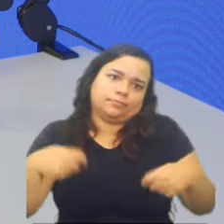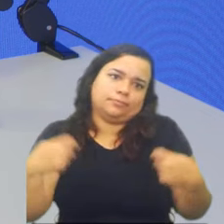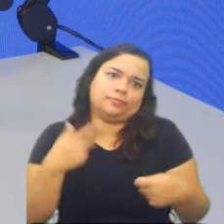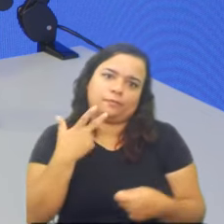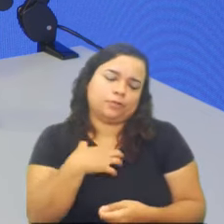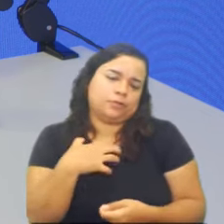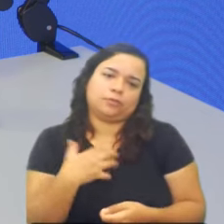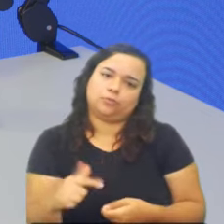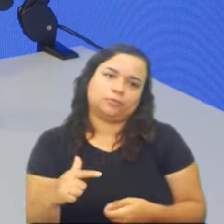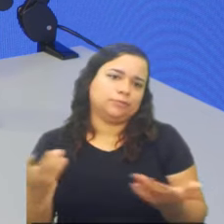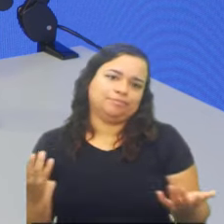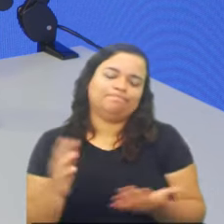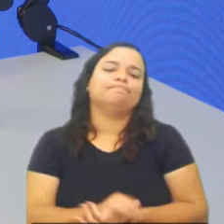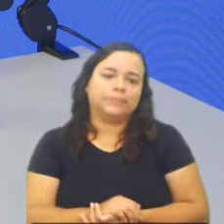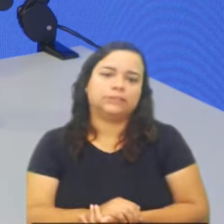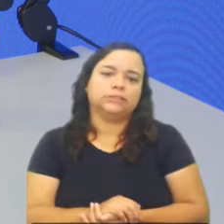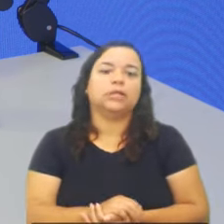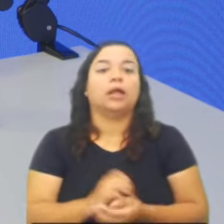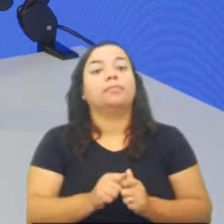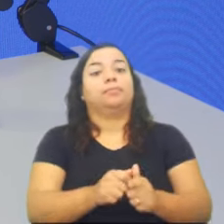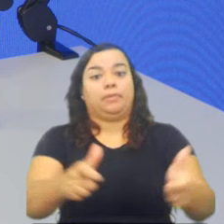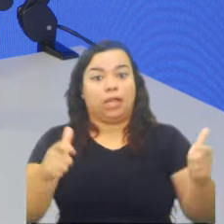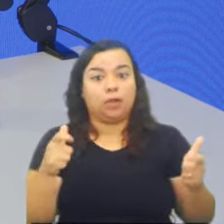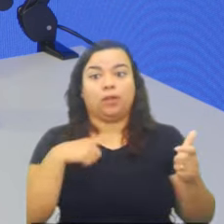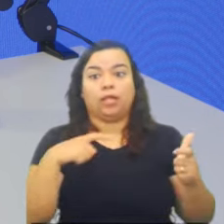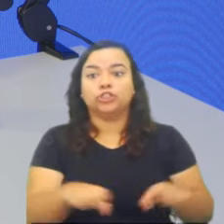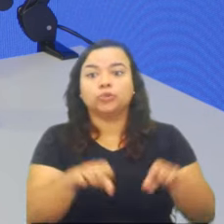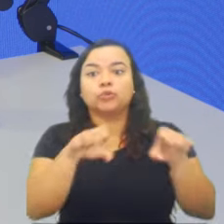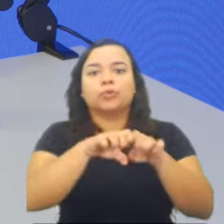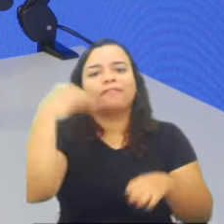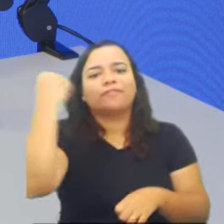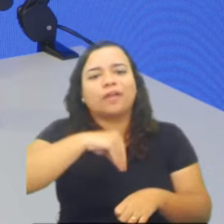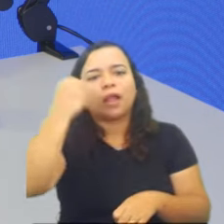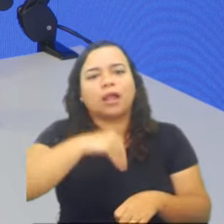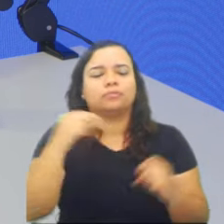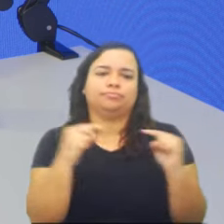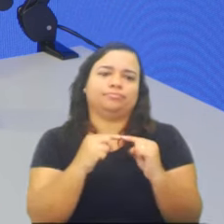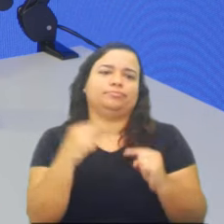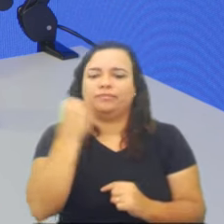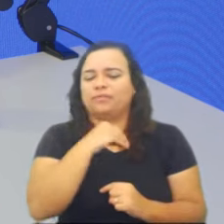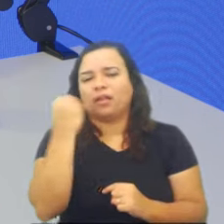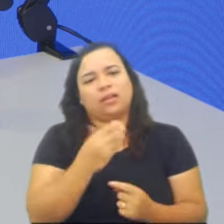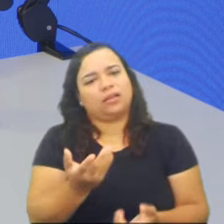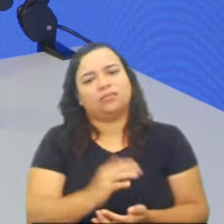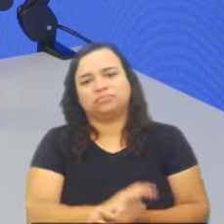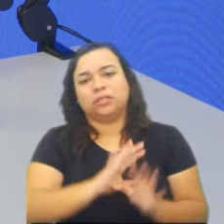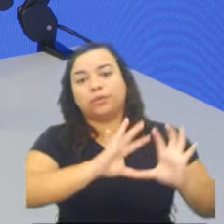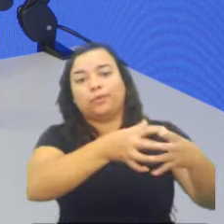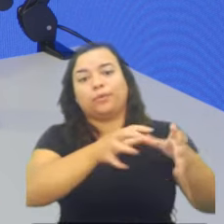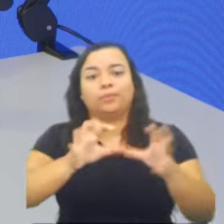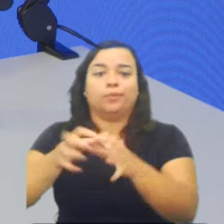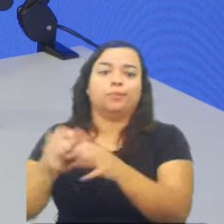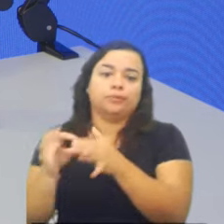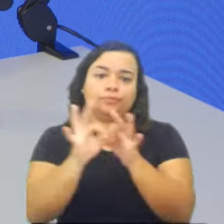tenho de falar que não tem jeito e elas TM eh Por Trás uma uma estrutura muito frágil assim sabe